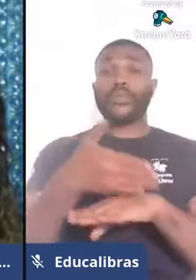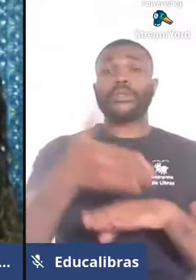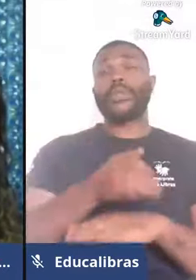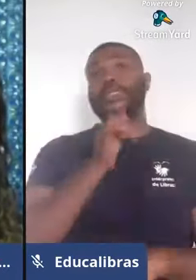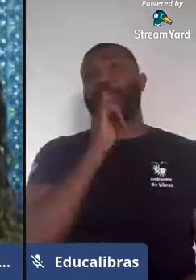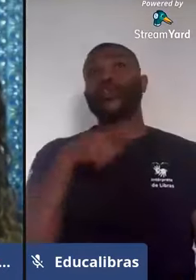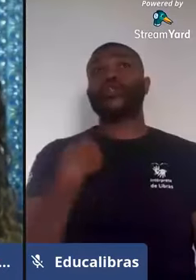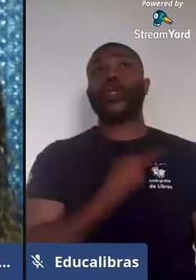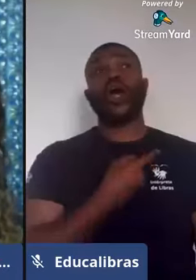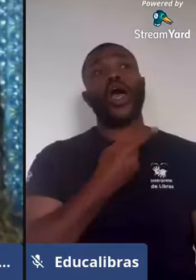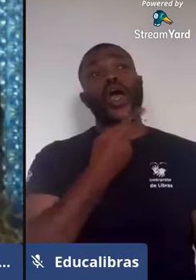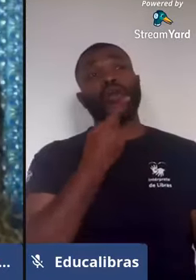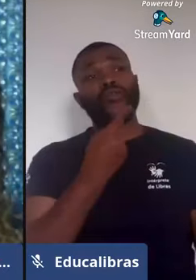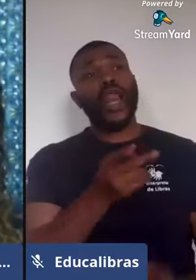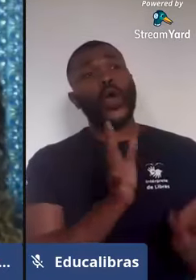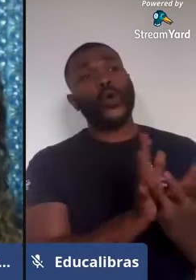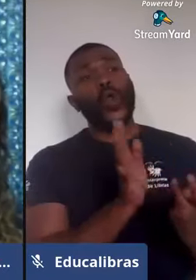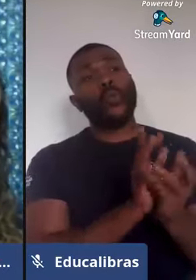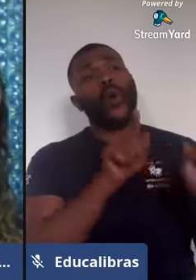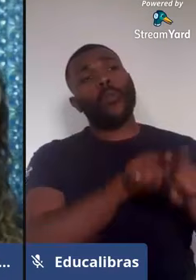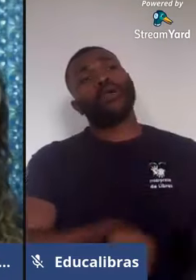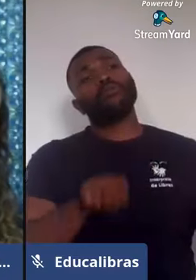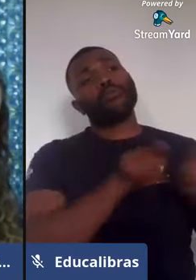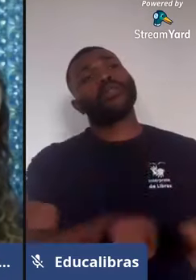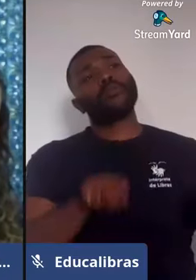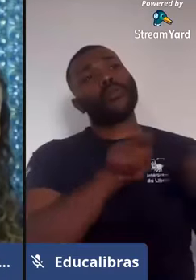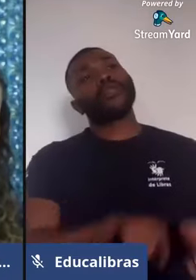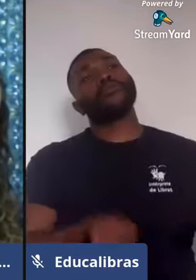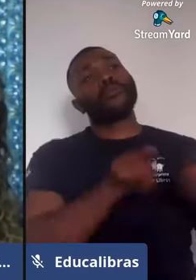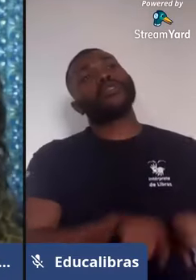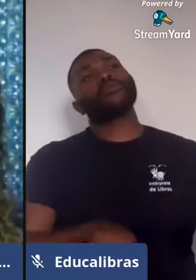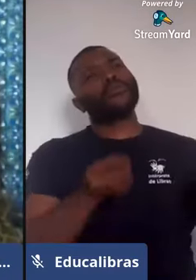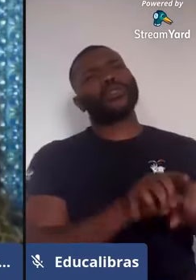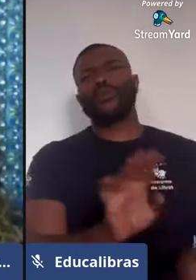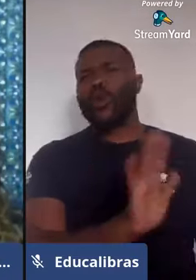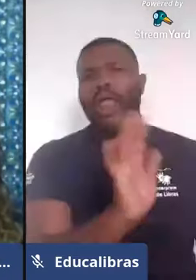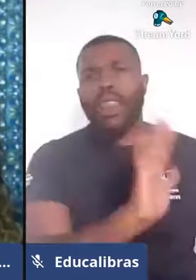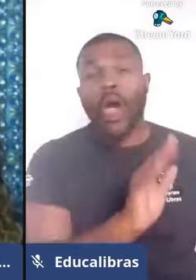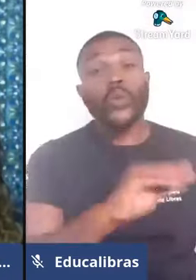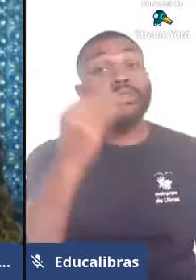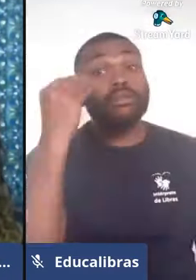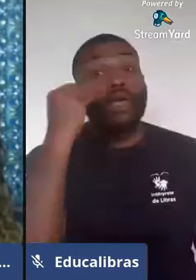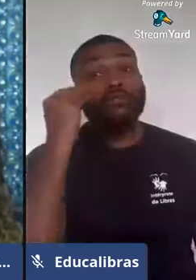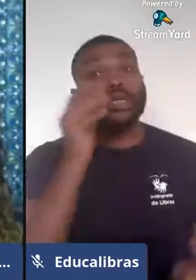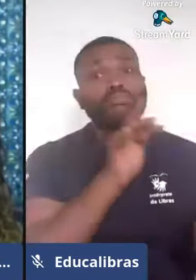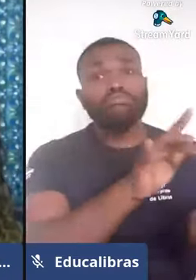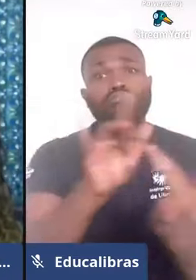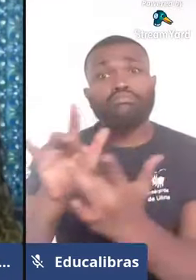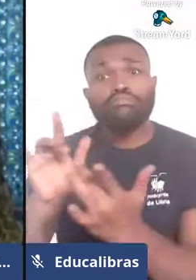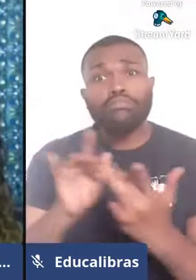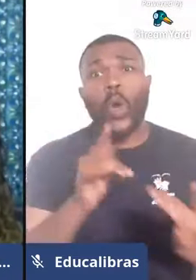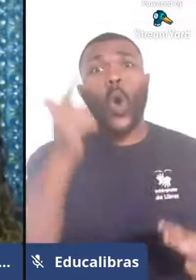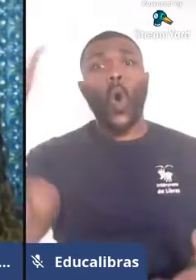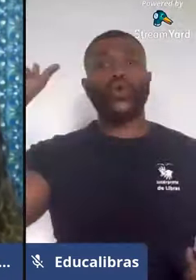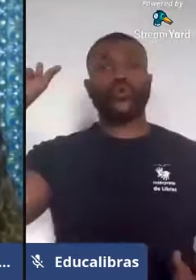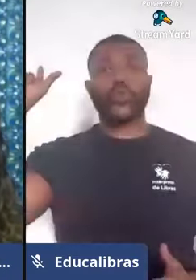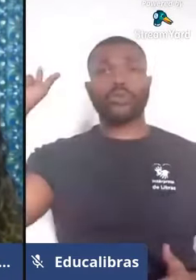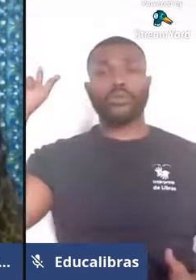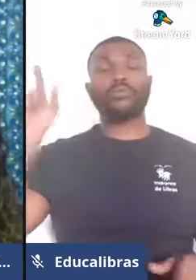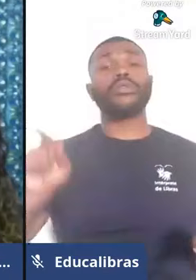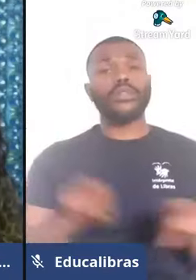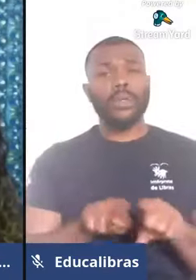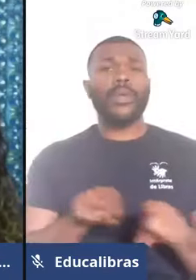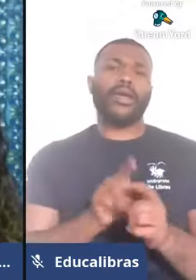para a gente mesmo, né, que era uma coisa que a gente falava sempre, né, então tentar canais de escuta alternativos, eu acho que um caminho que eu vejo é